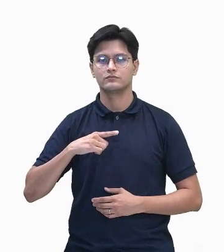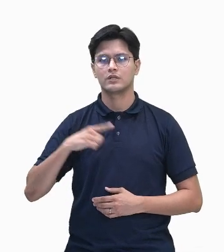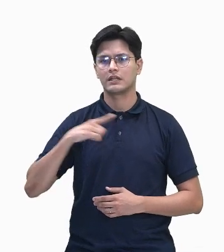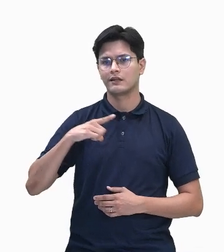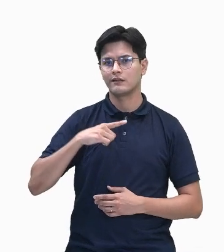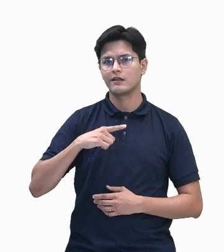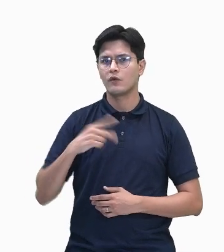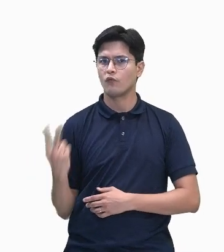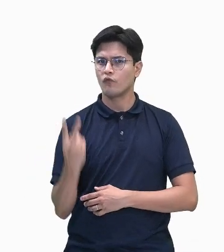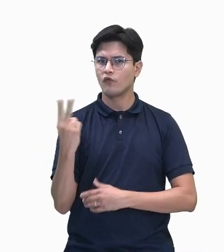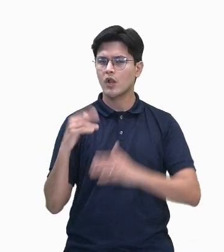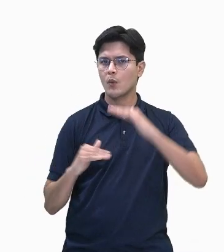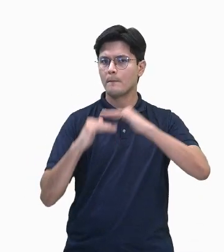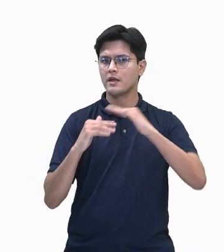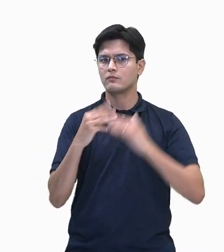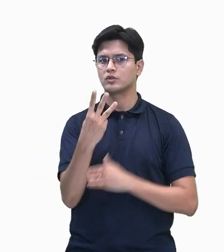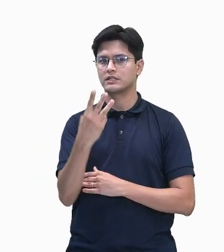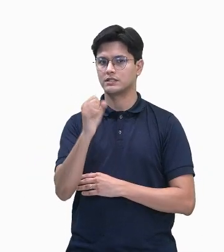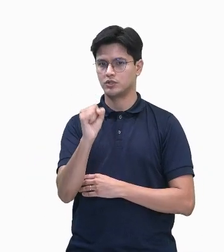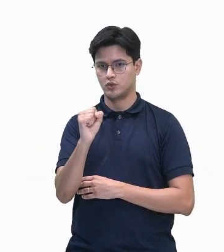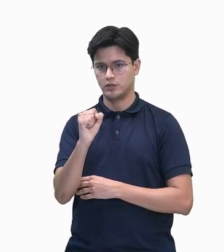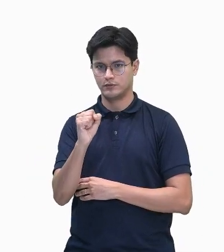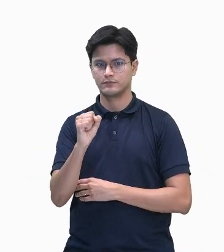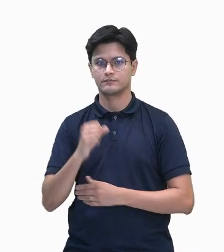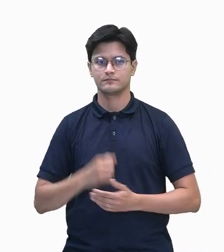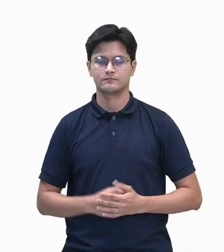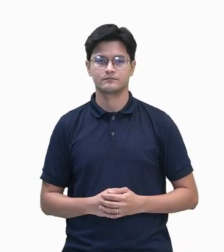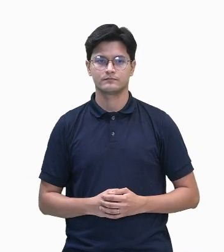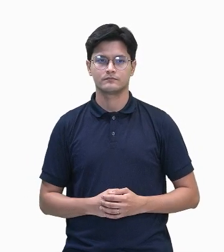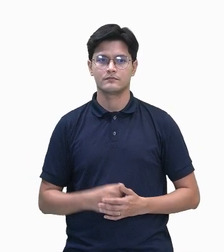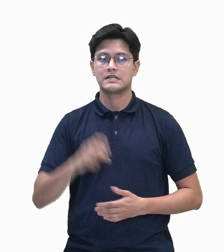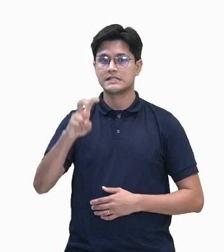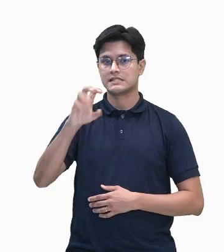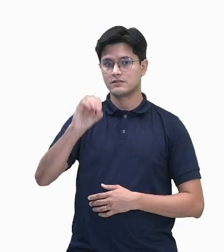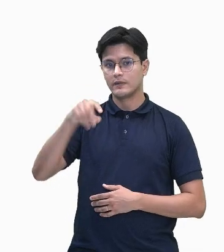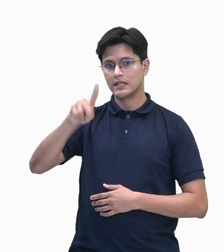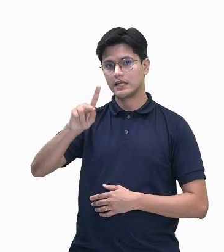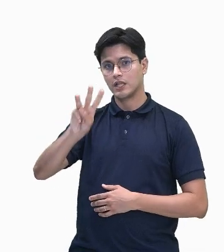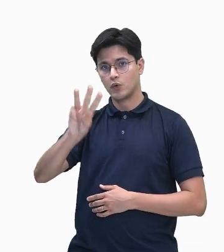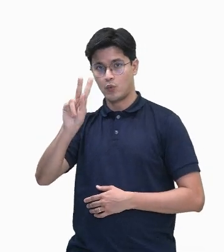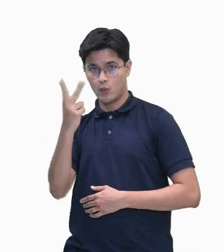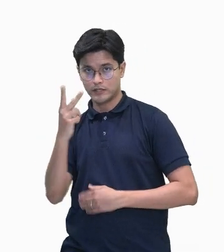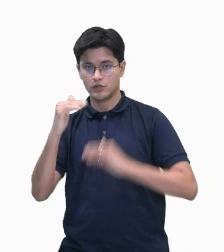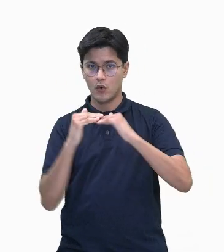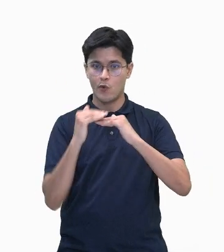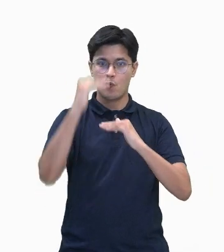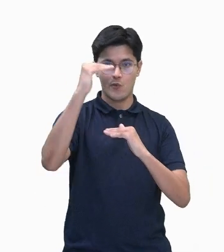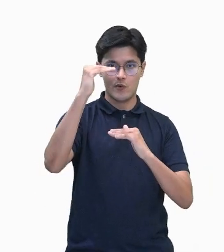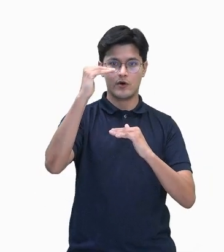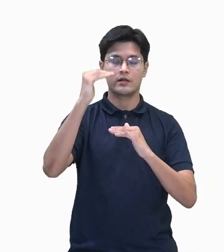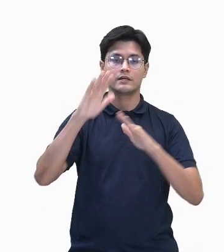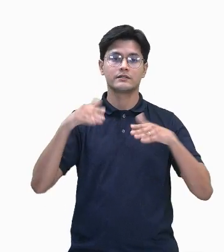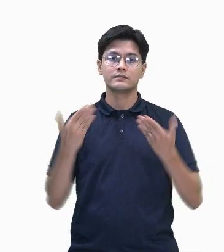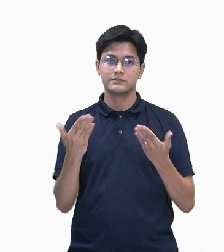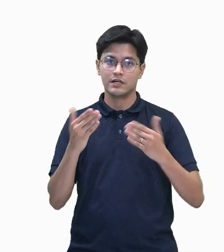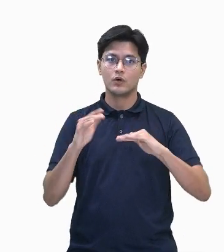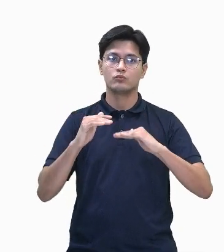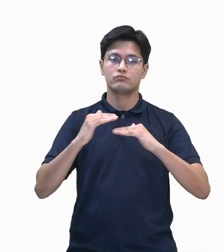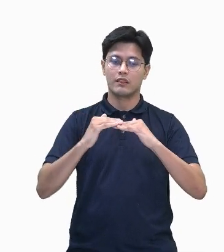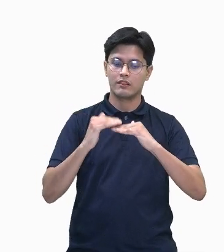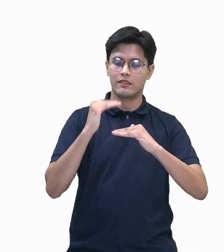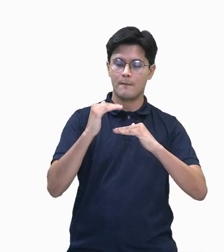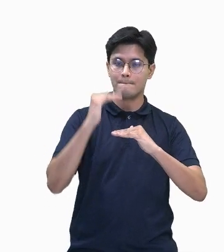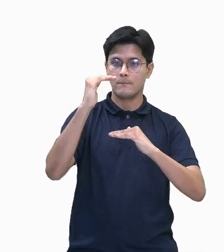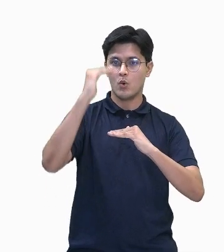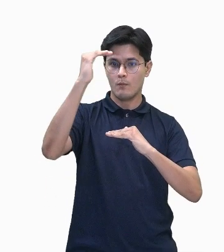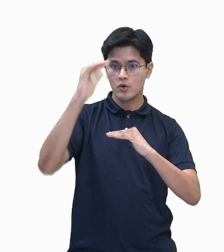aqui, ó, a partir do momento em que o consumo ultrapassa 50 kWh, cada kWh adicional é cobrado um